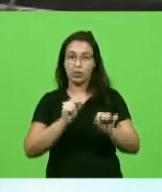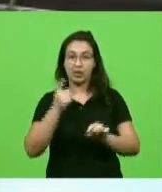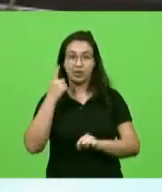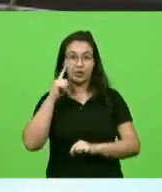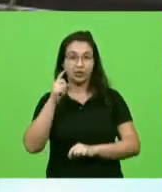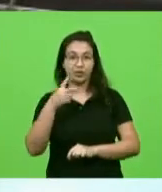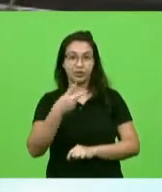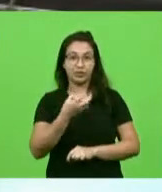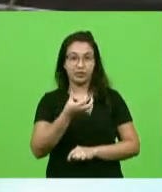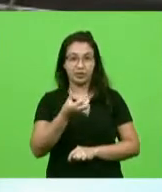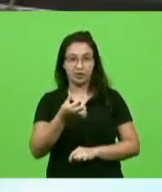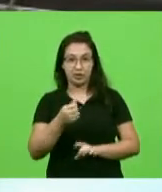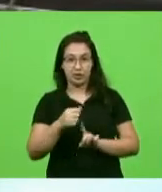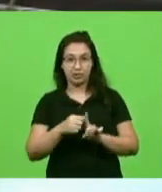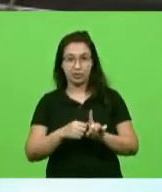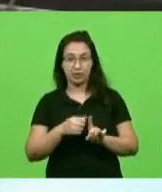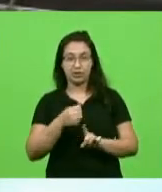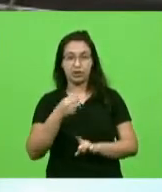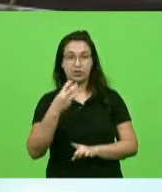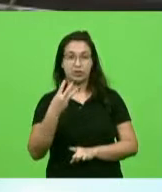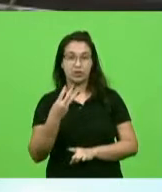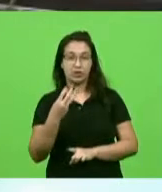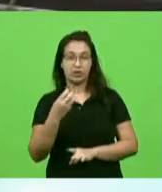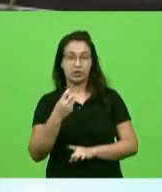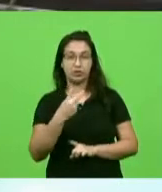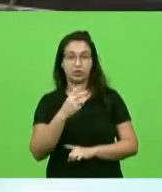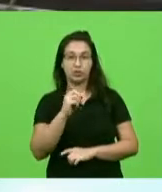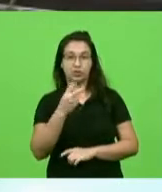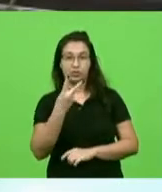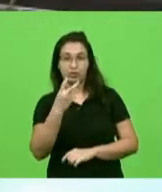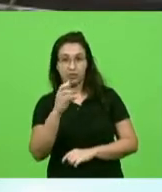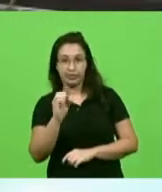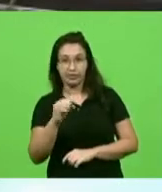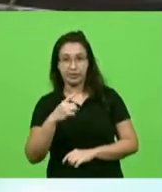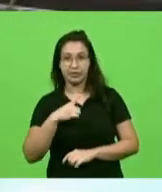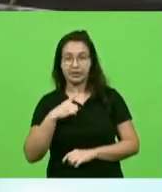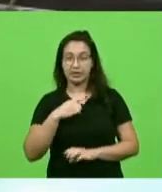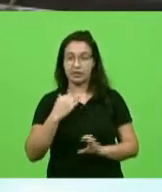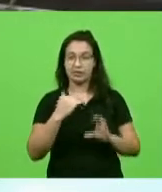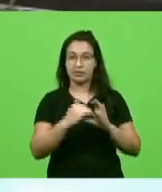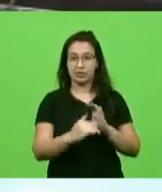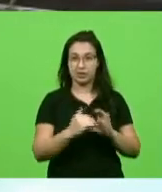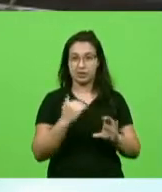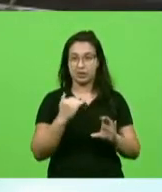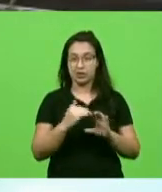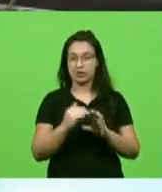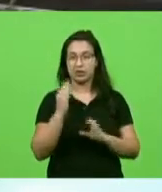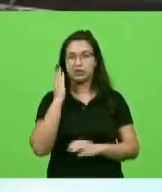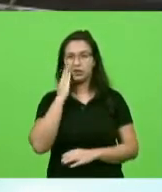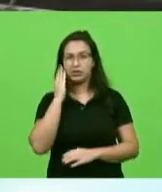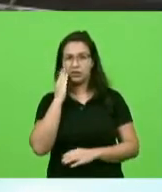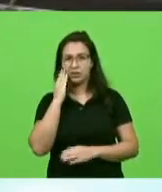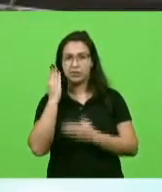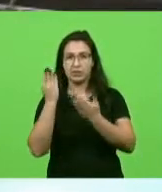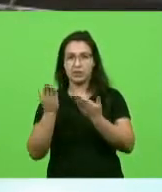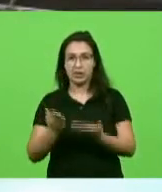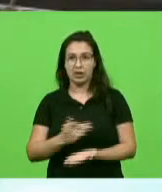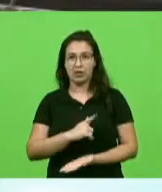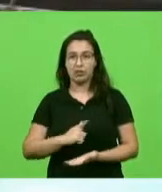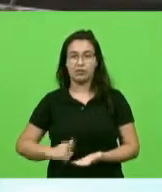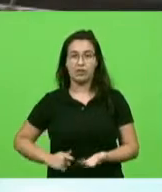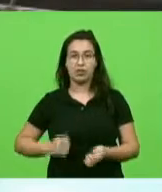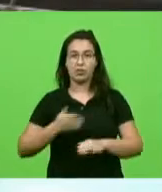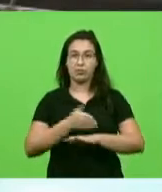dia 26/3/2020, consta o envio de mensagem que sugere a ciência e a participação do governador